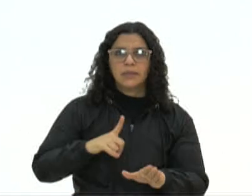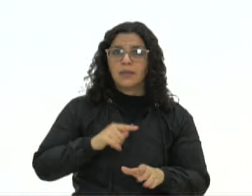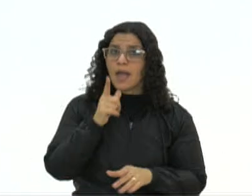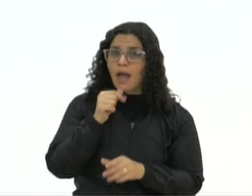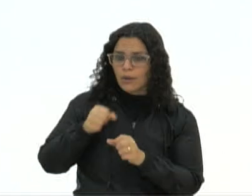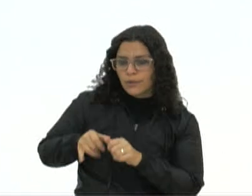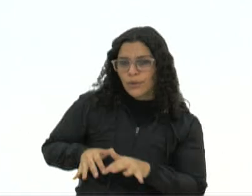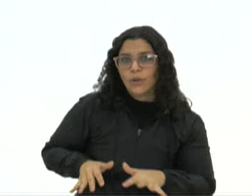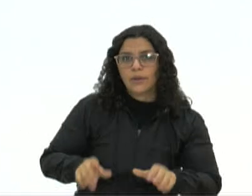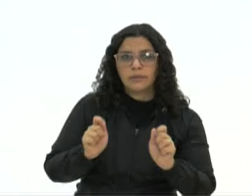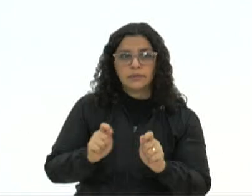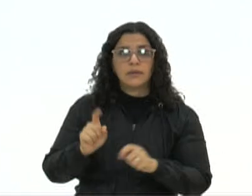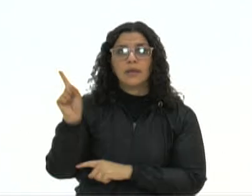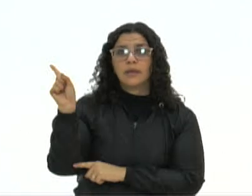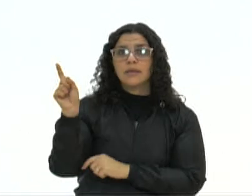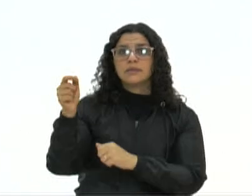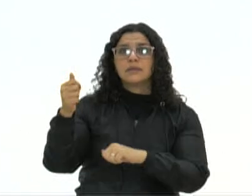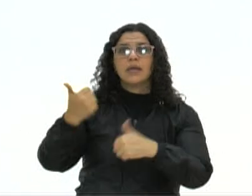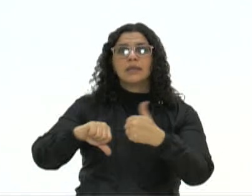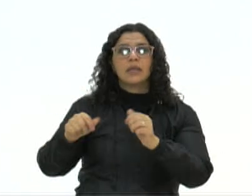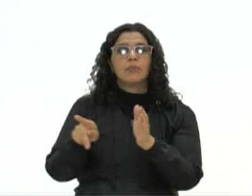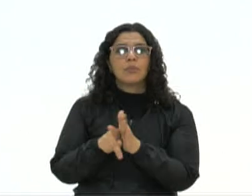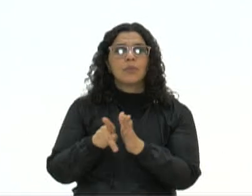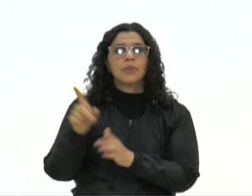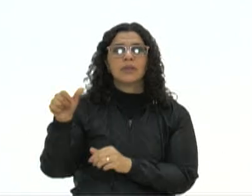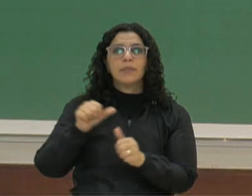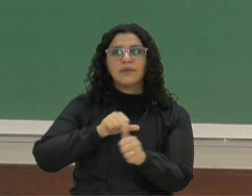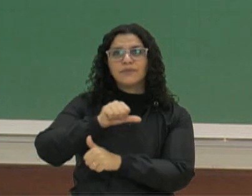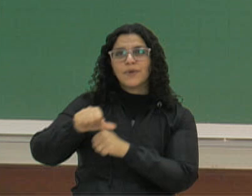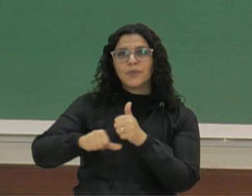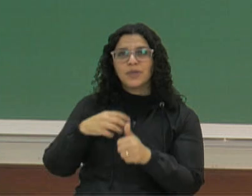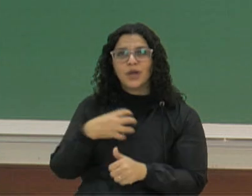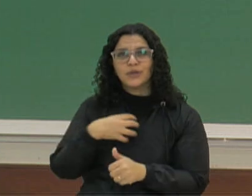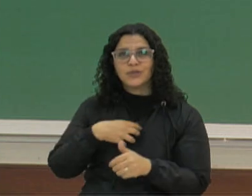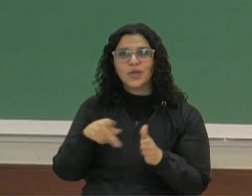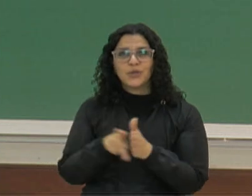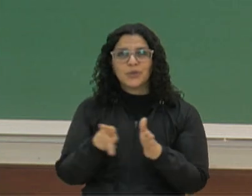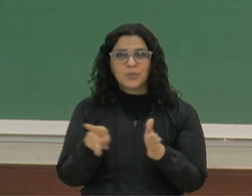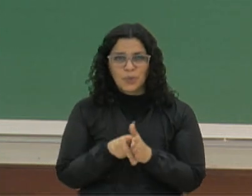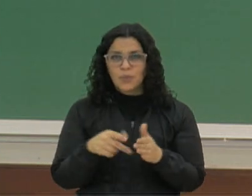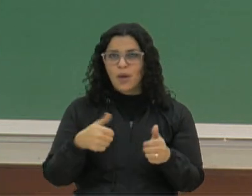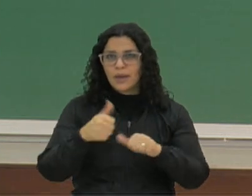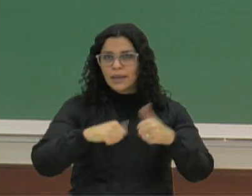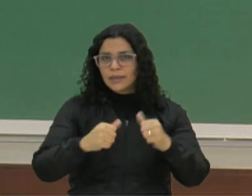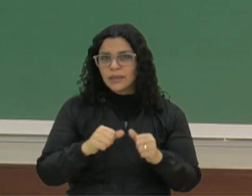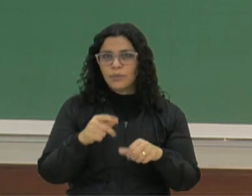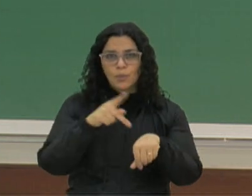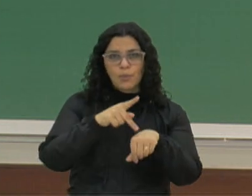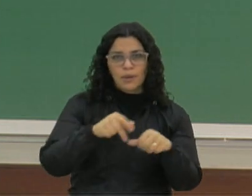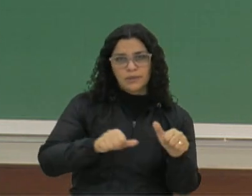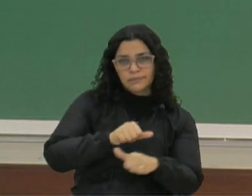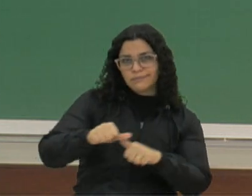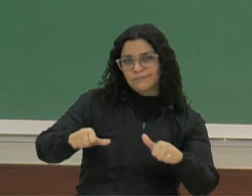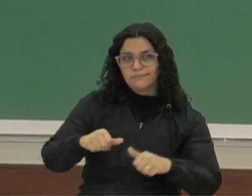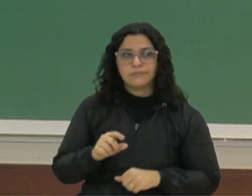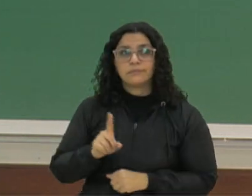altas. E o intemperismo químico, né, que é a perda ou a troca de elementos entre as rochas. Vamos lá, então, para a